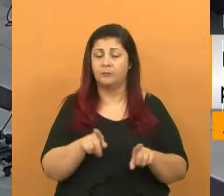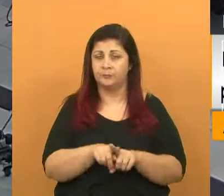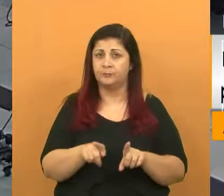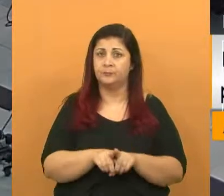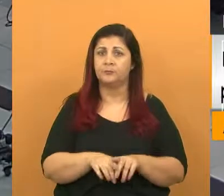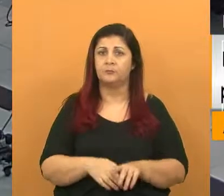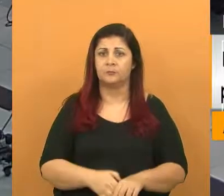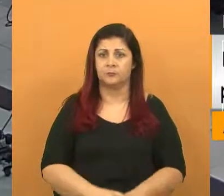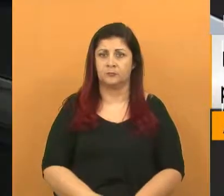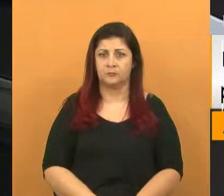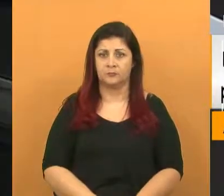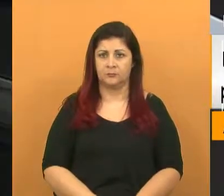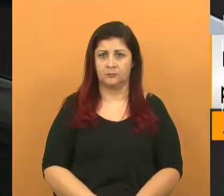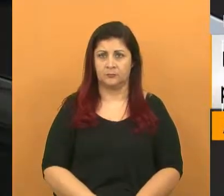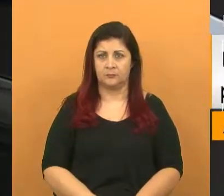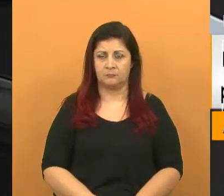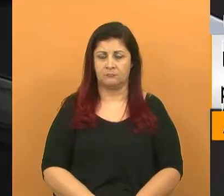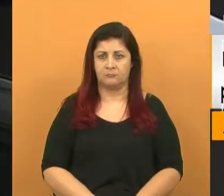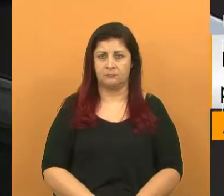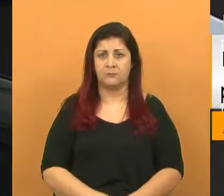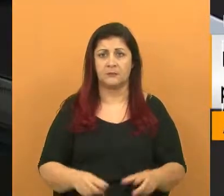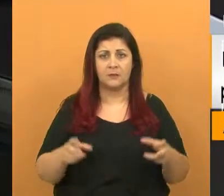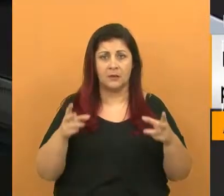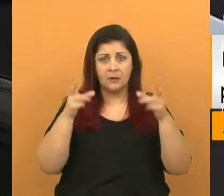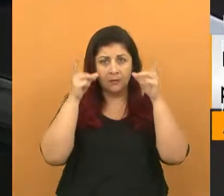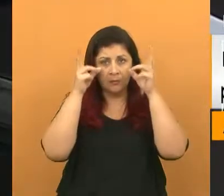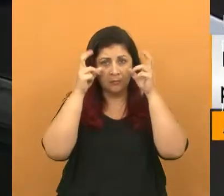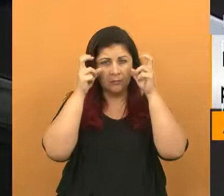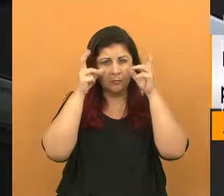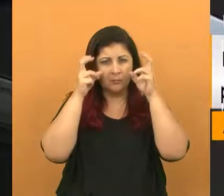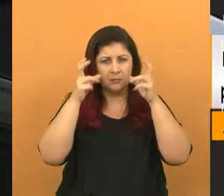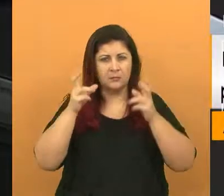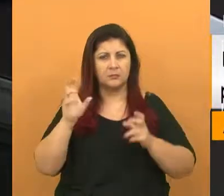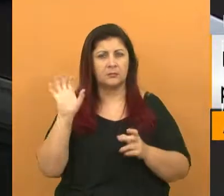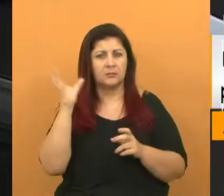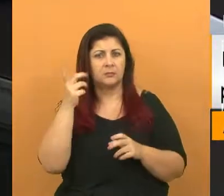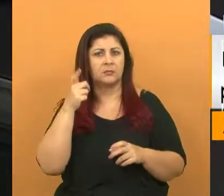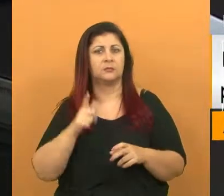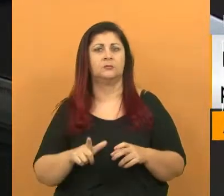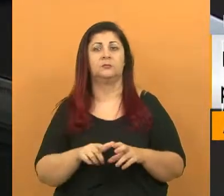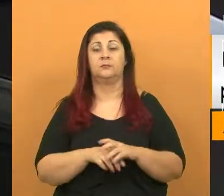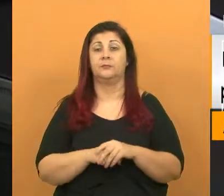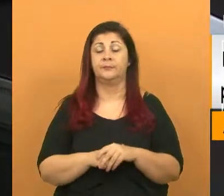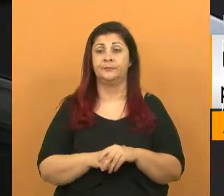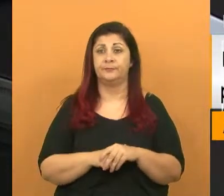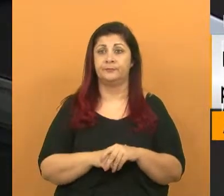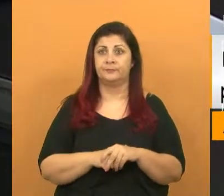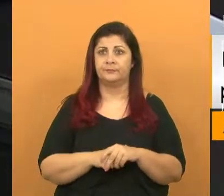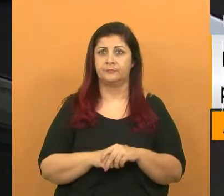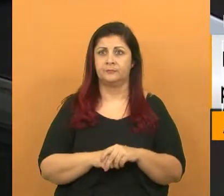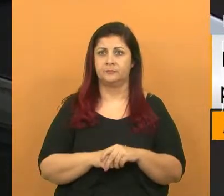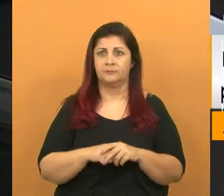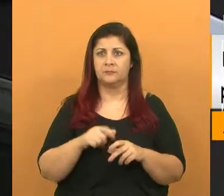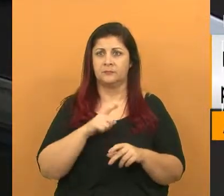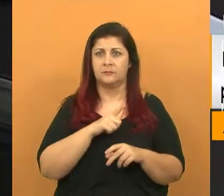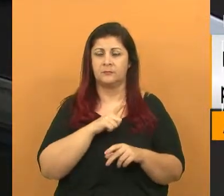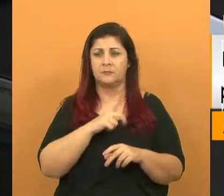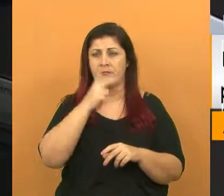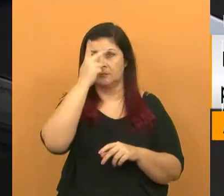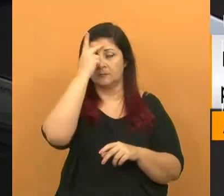Então, perceba que, né, a história se repete. Agora, recentemente, nós temos um caso de pessoas